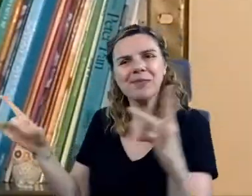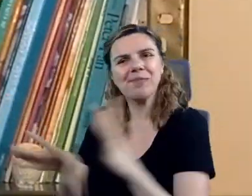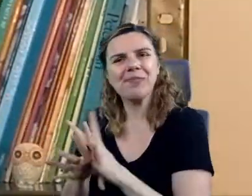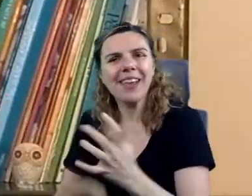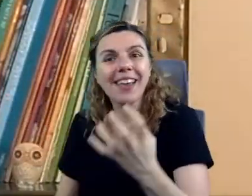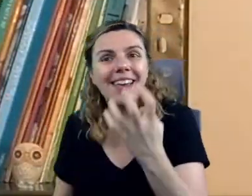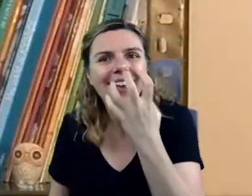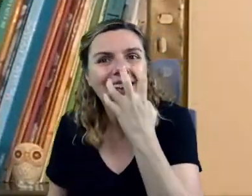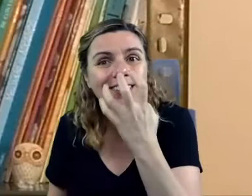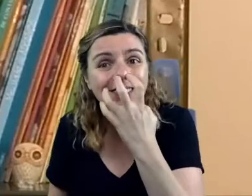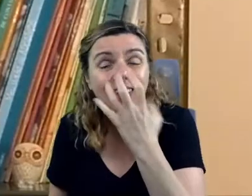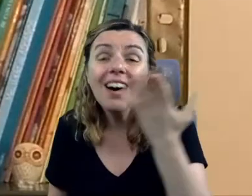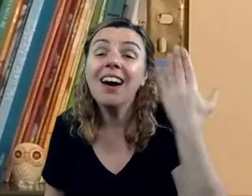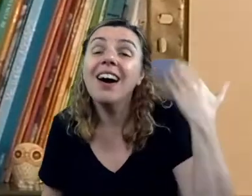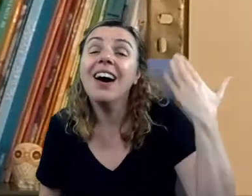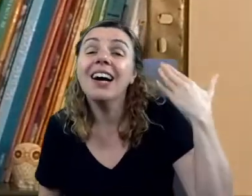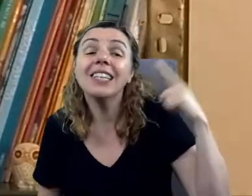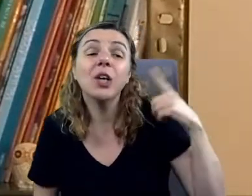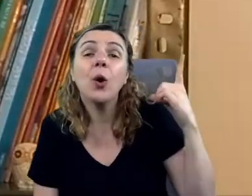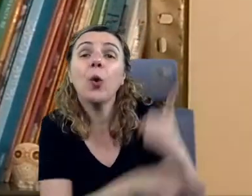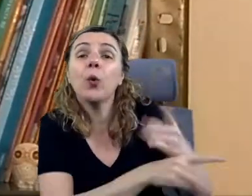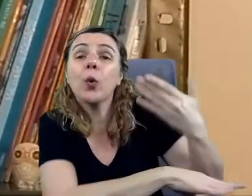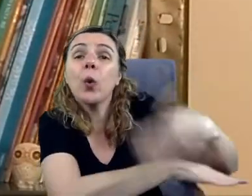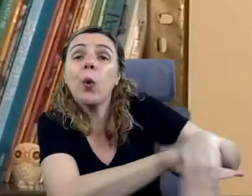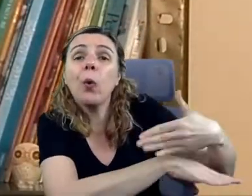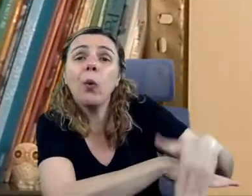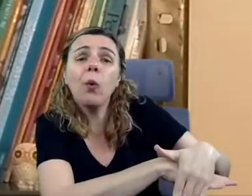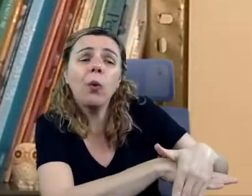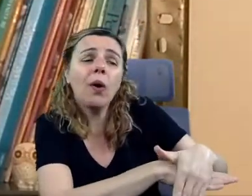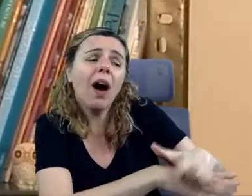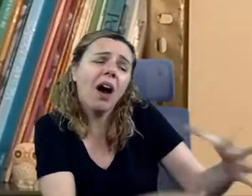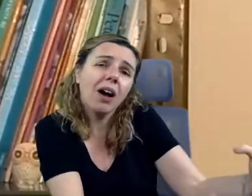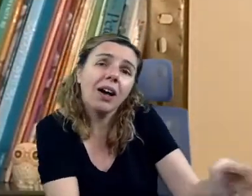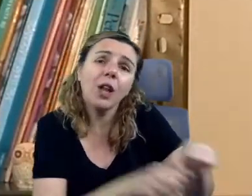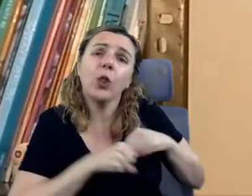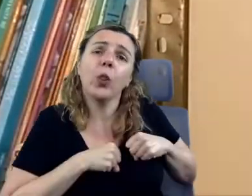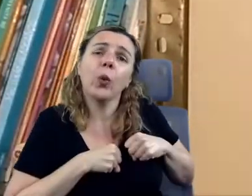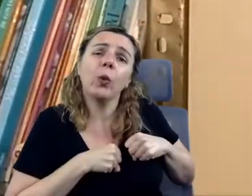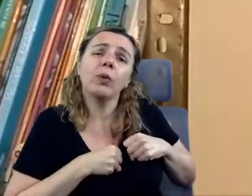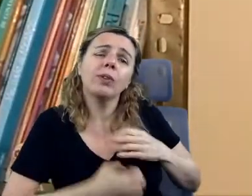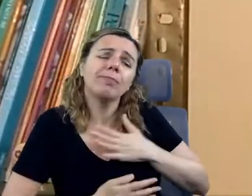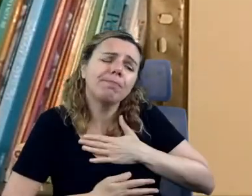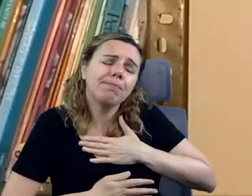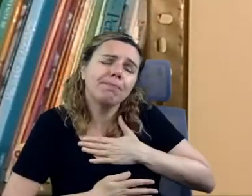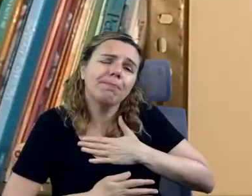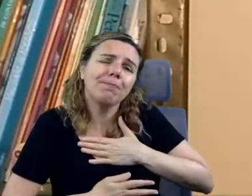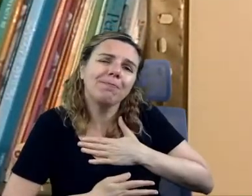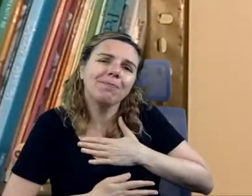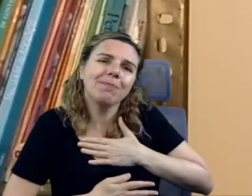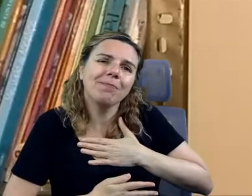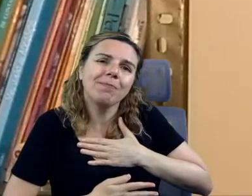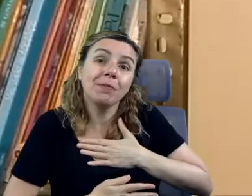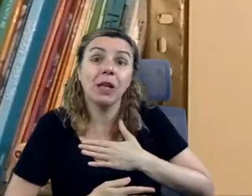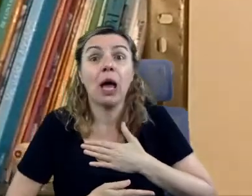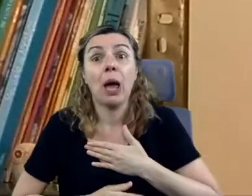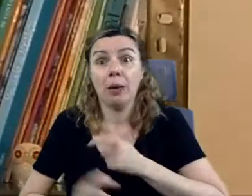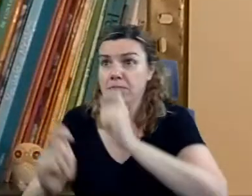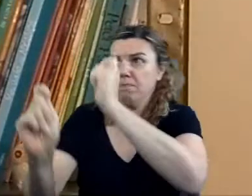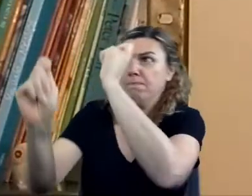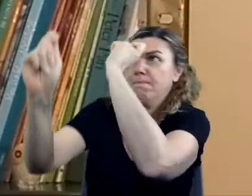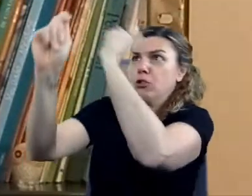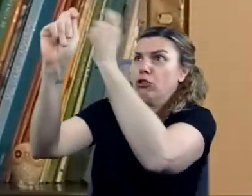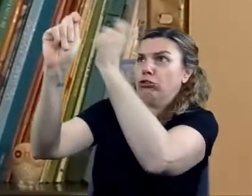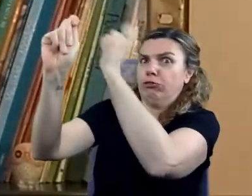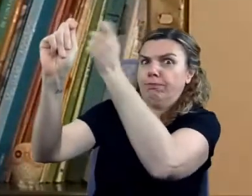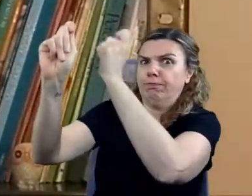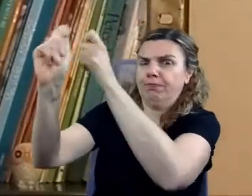daquele cachorrinho que tinha encontrado na rua e ao qual tinha se afeiçoado tanto. Pegou um